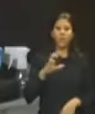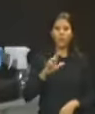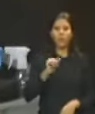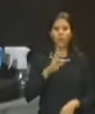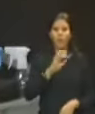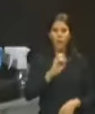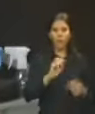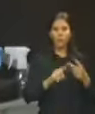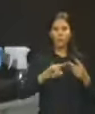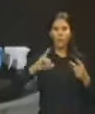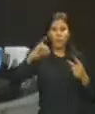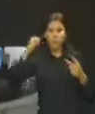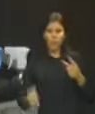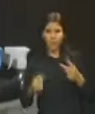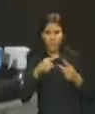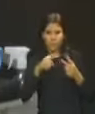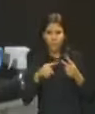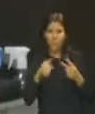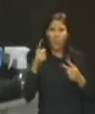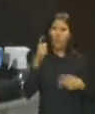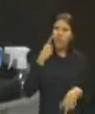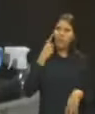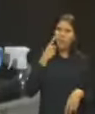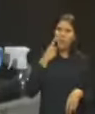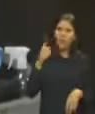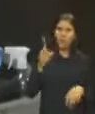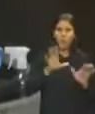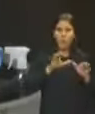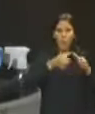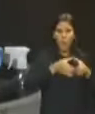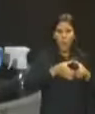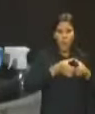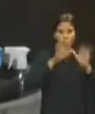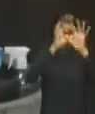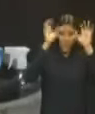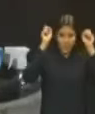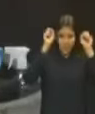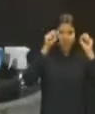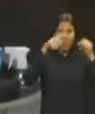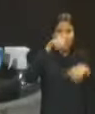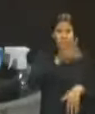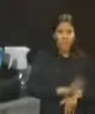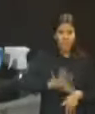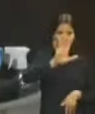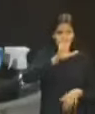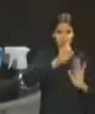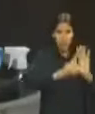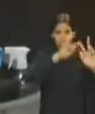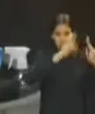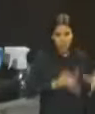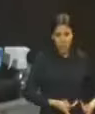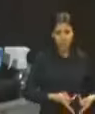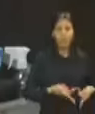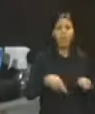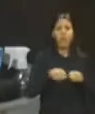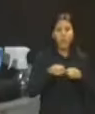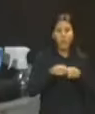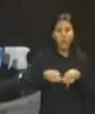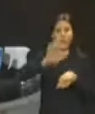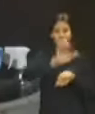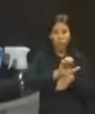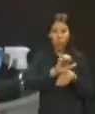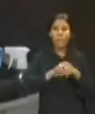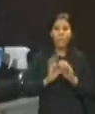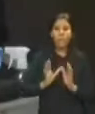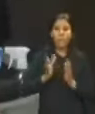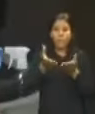Juazeiro, acompanhando uma missão do Conselho Nacional de Direitos Humanos, do Conselho Estadual de Direitos Humanos, do Fórum Cearense da